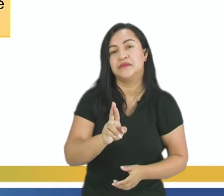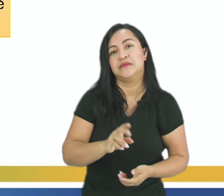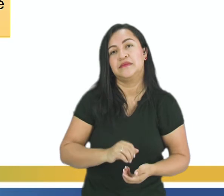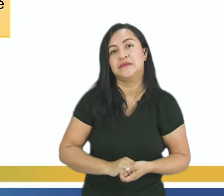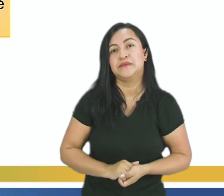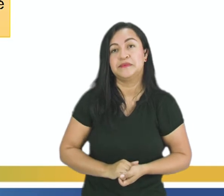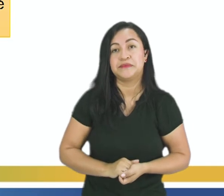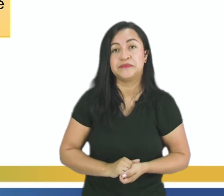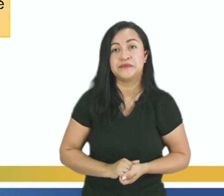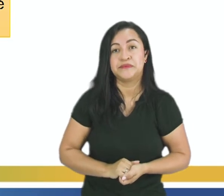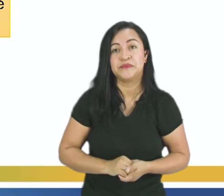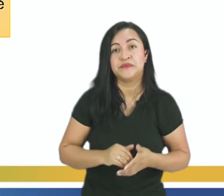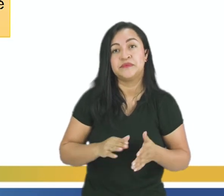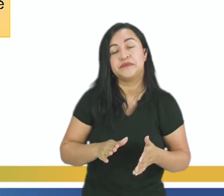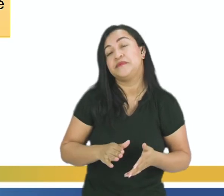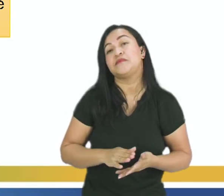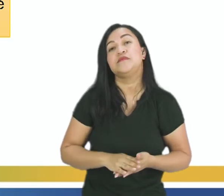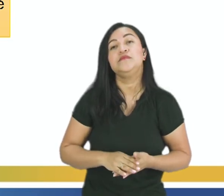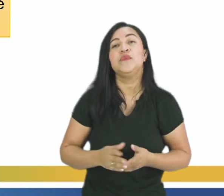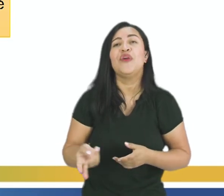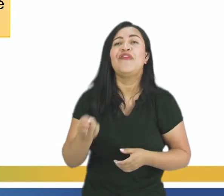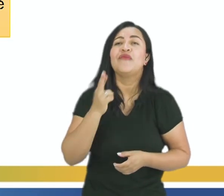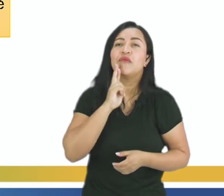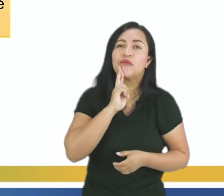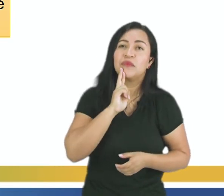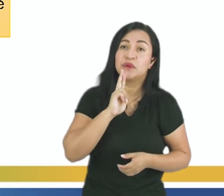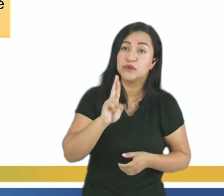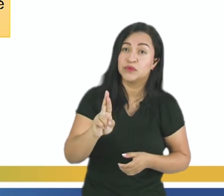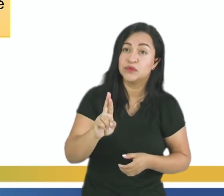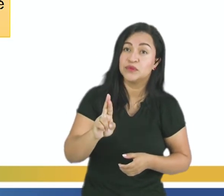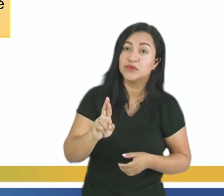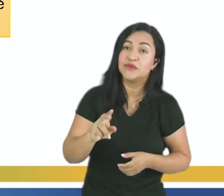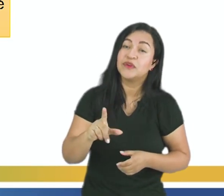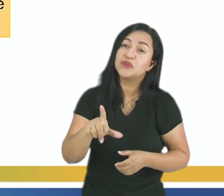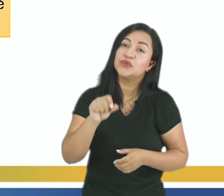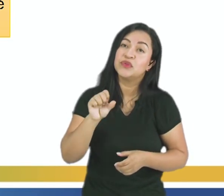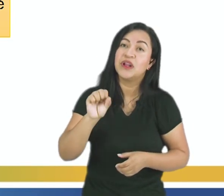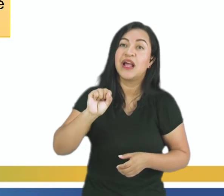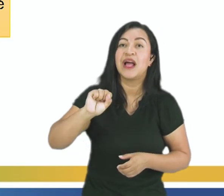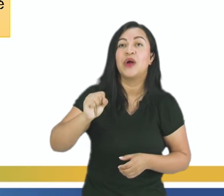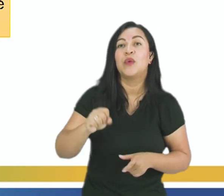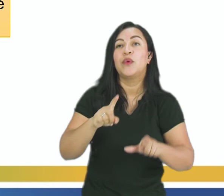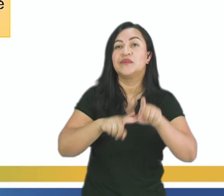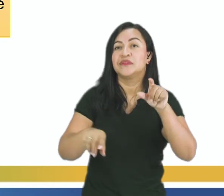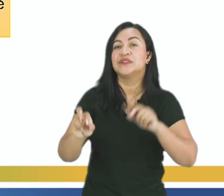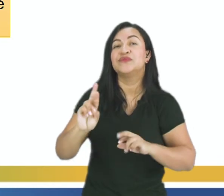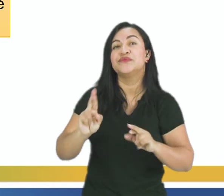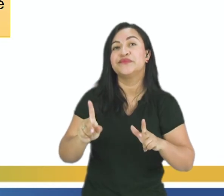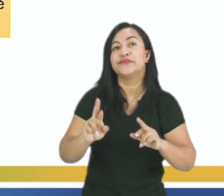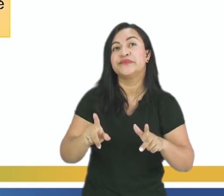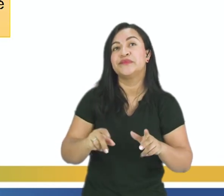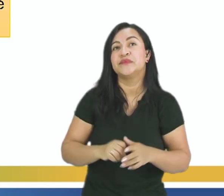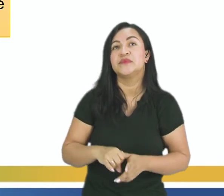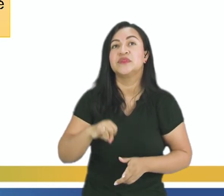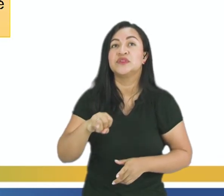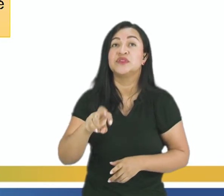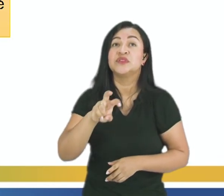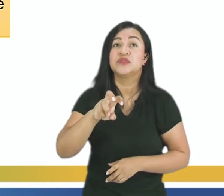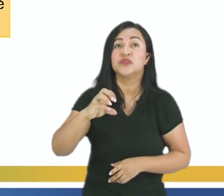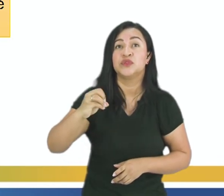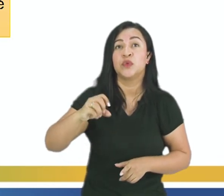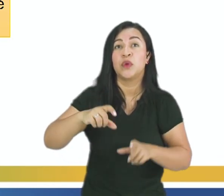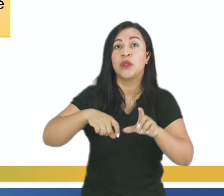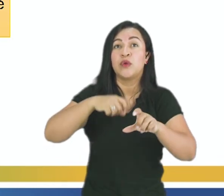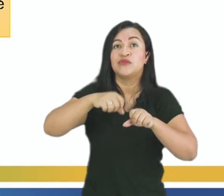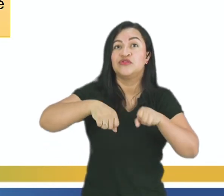de vocês. Então, resolvemos aqui nessa situação adotar incógnitas diferentes. Se há 50 rodas girando